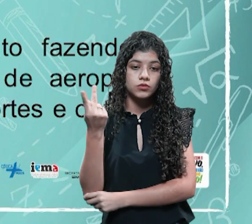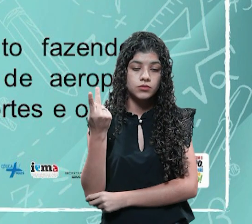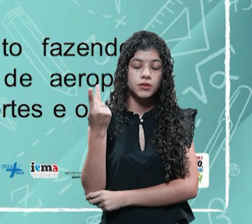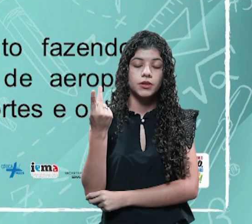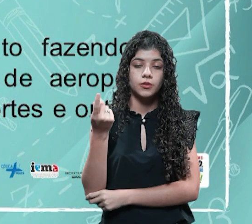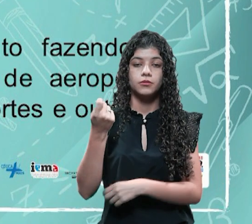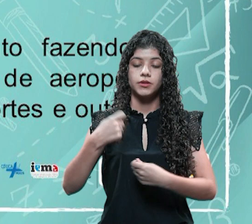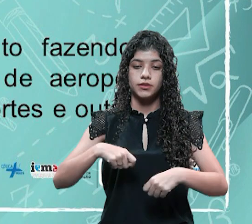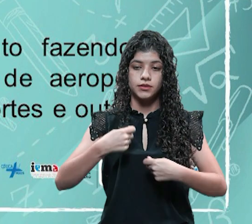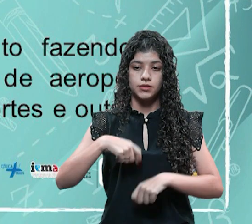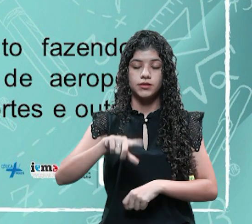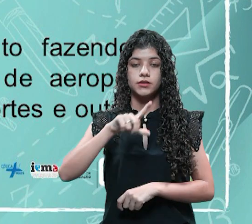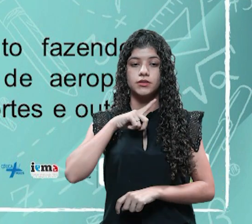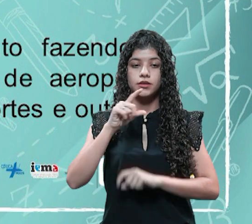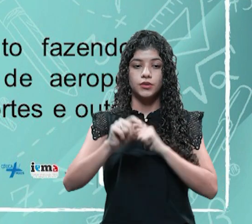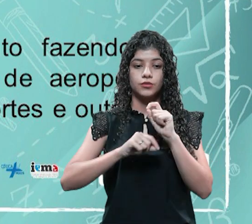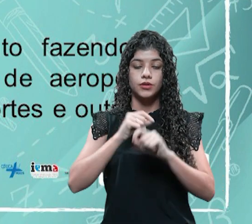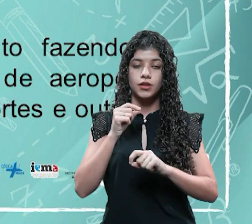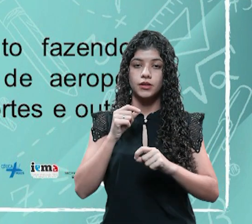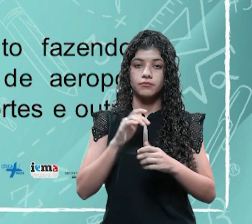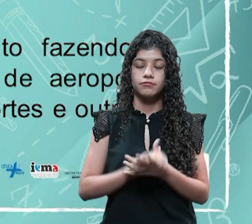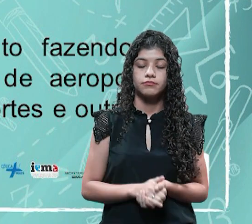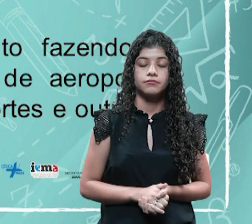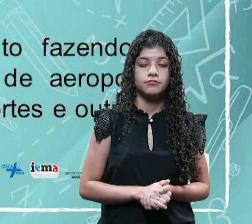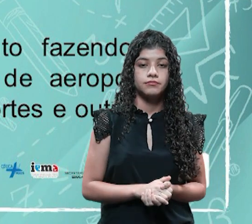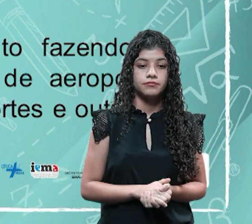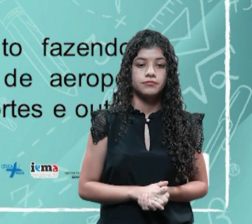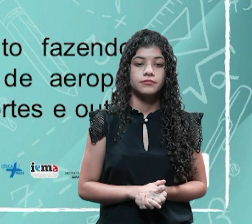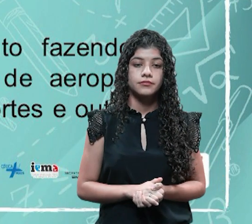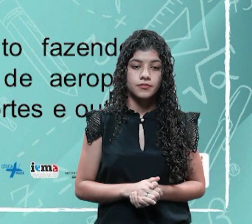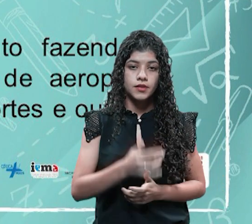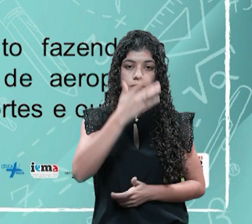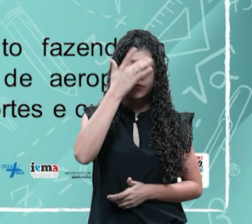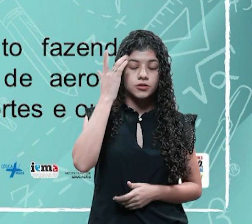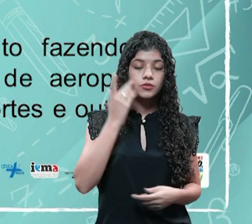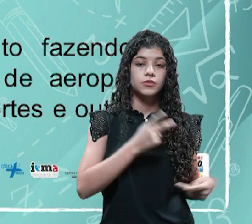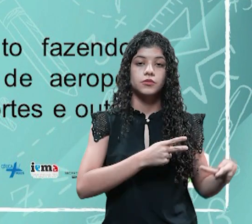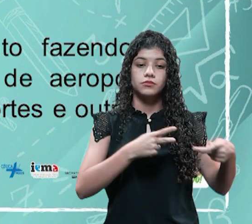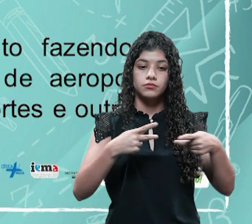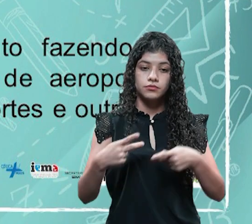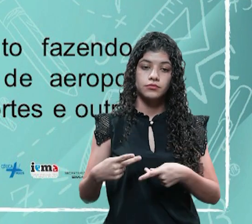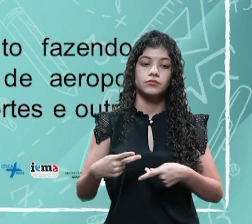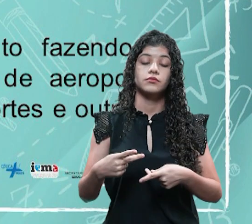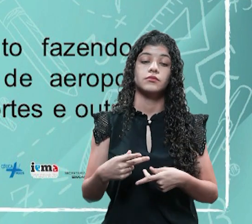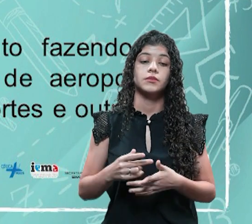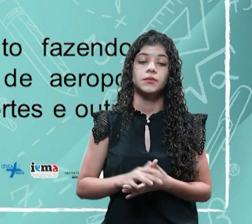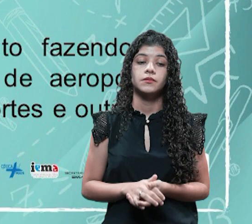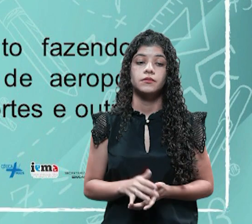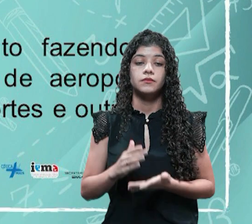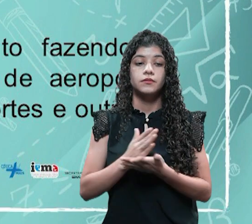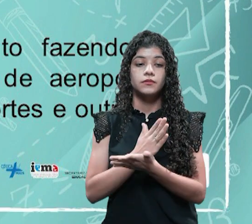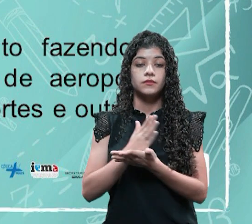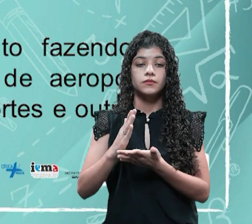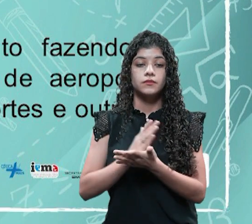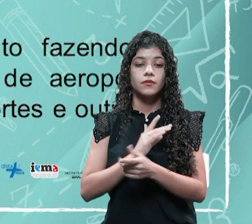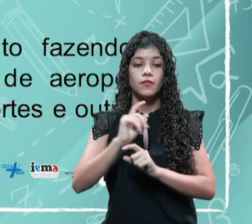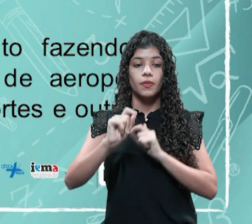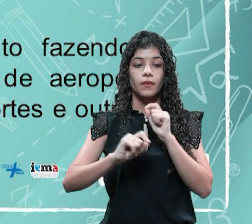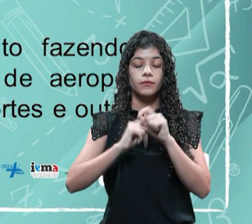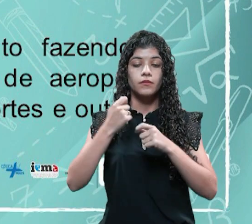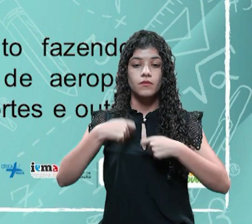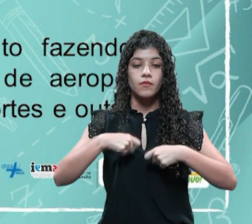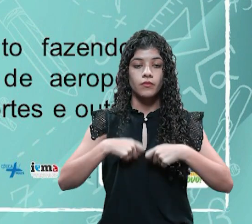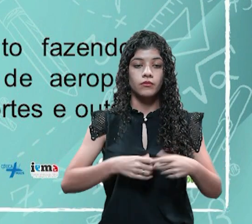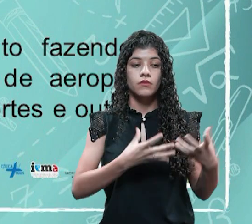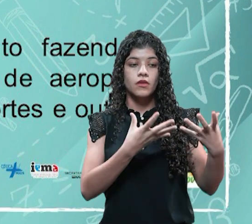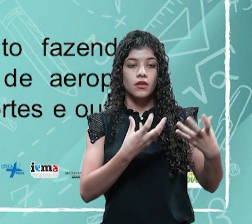evento deverá manter, né, hospedados os participantes, né, os convidados e autoridades. Algumas atribuições,